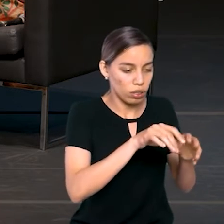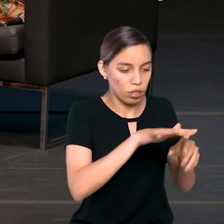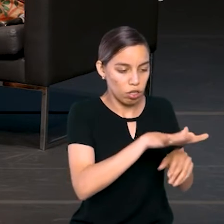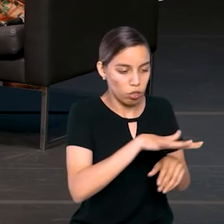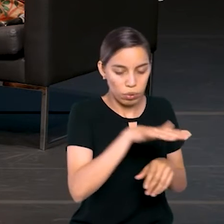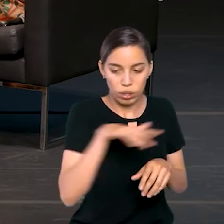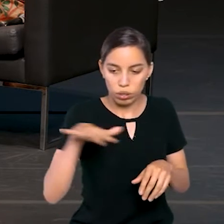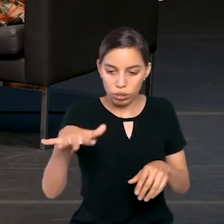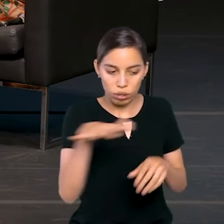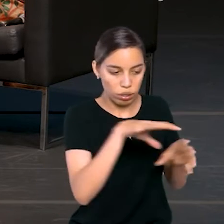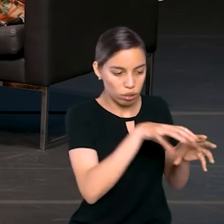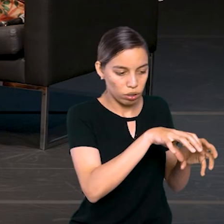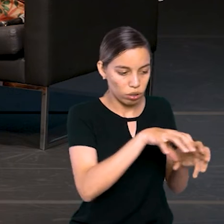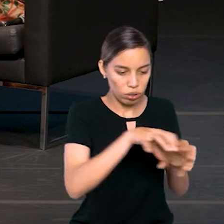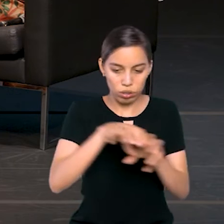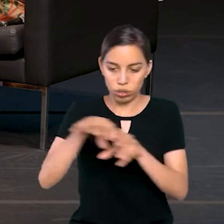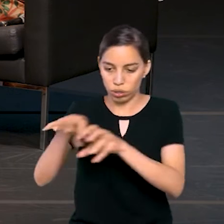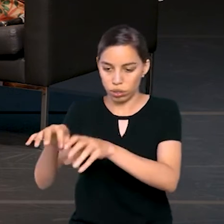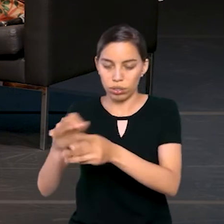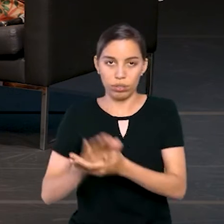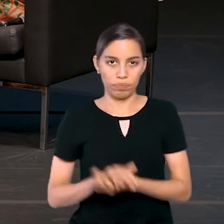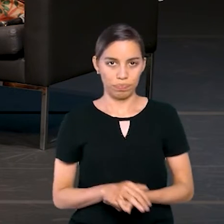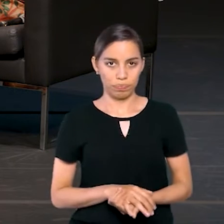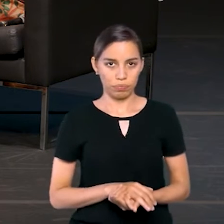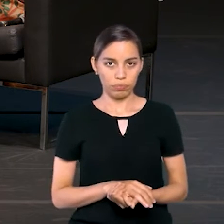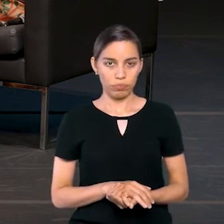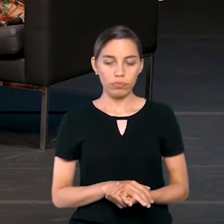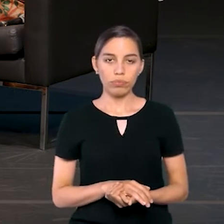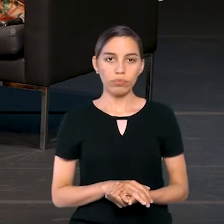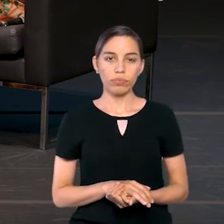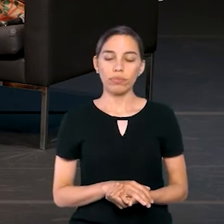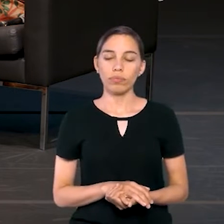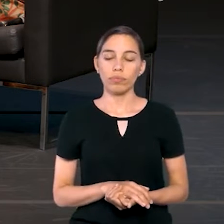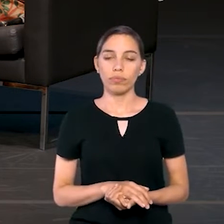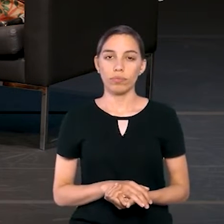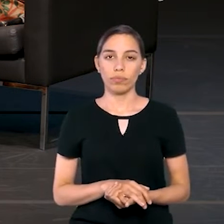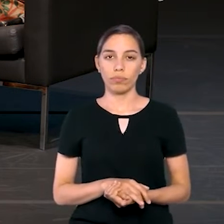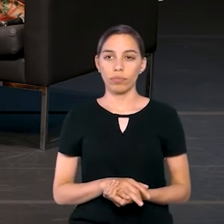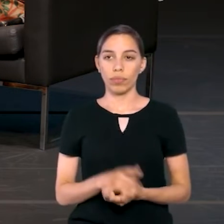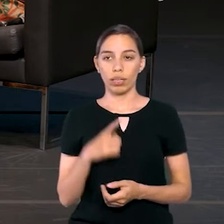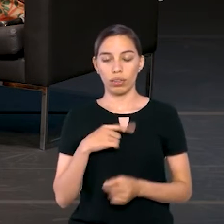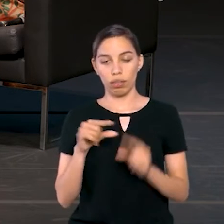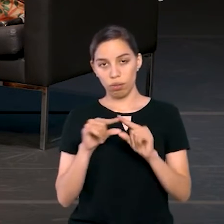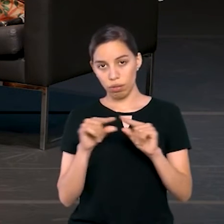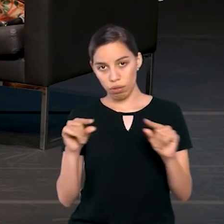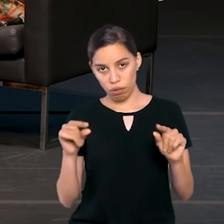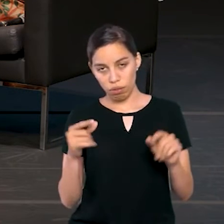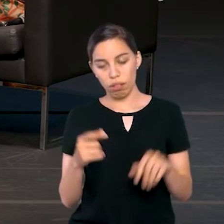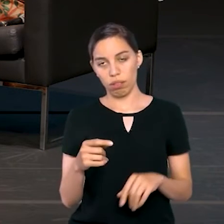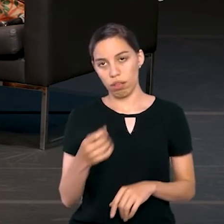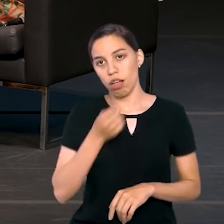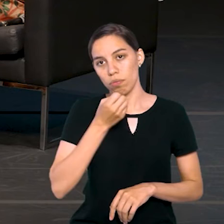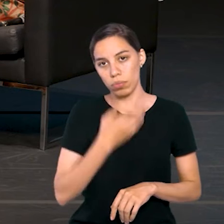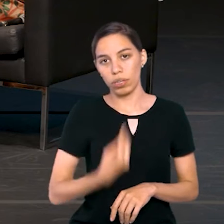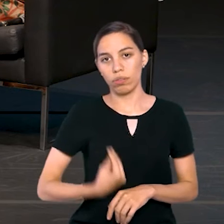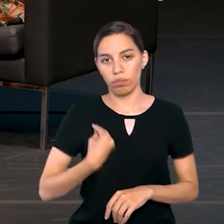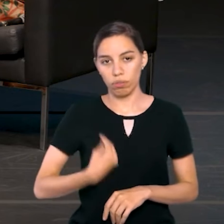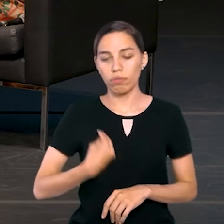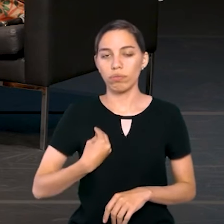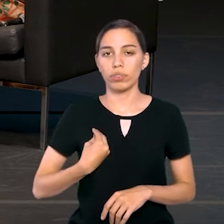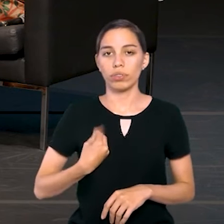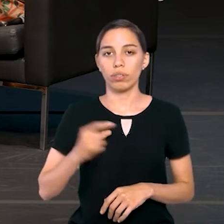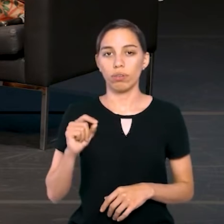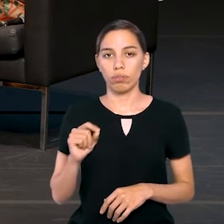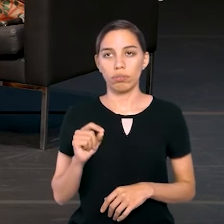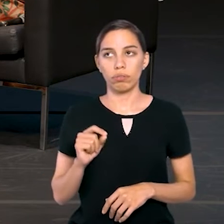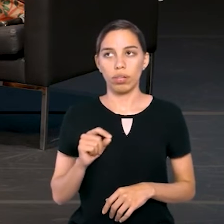Calçai foi traduzido para o castelhano como bem viver, ainda podia ficar, porque está muito vizinho,